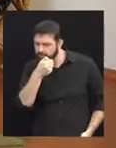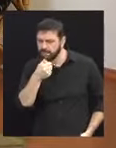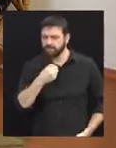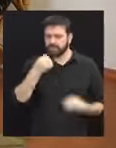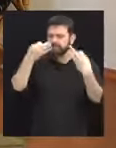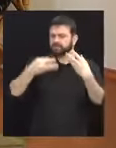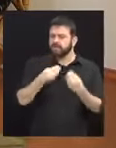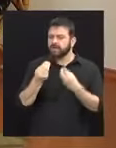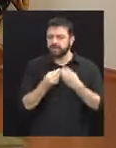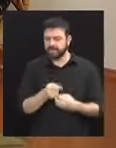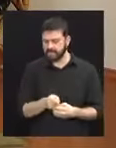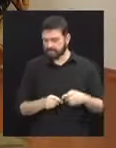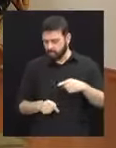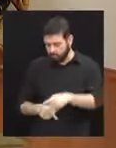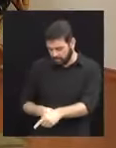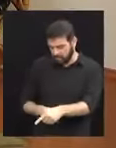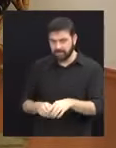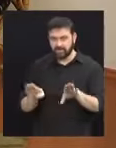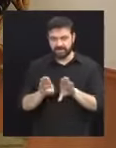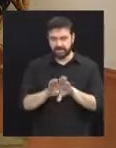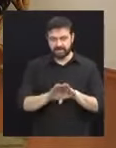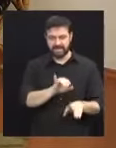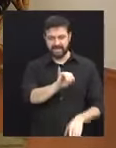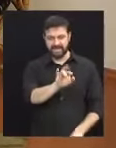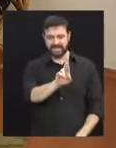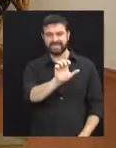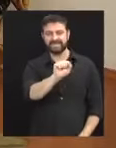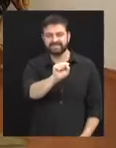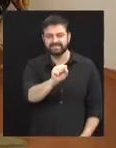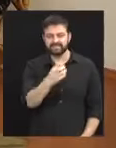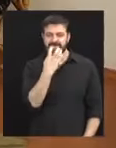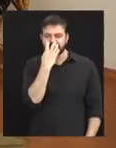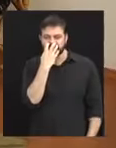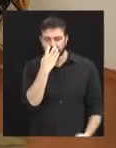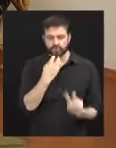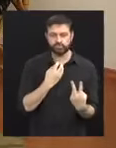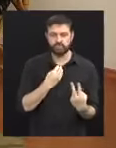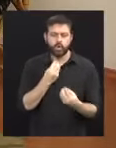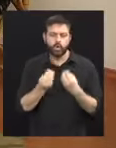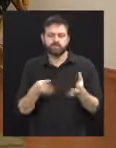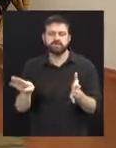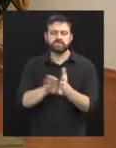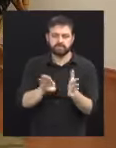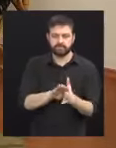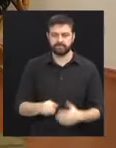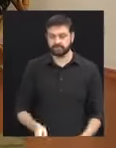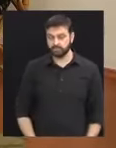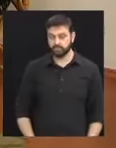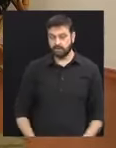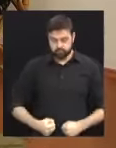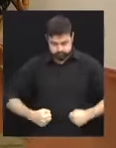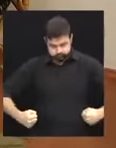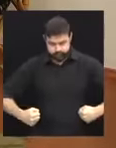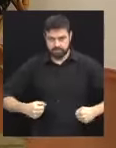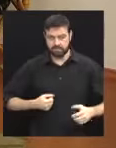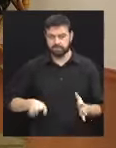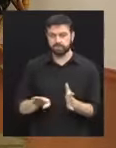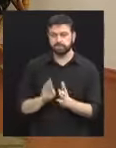pra gente quem são esses dois, o Grandão e a Iris, é isso? Qual que é a origem deles aqui na entidade? O Grandão nós encontramos ele